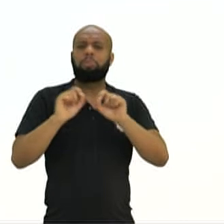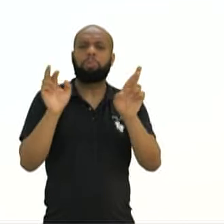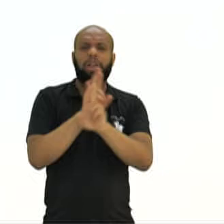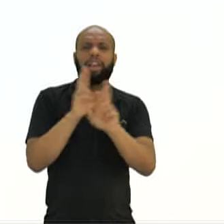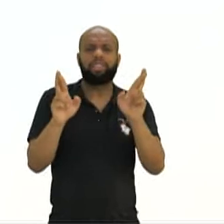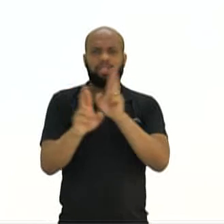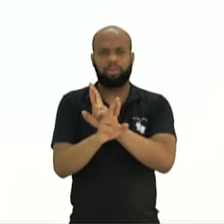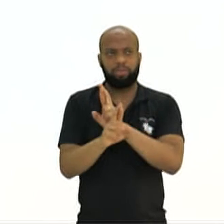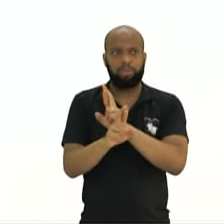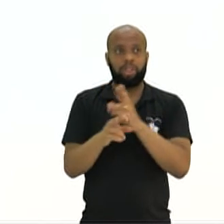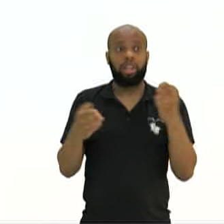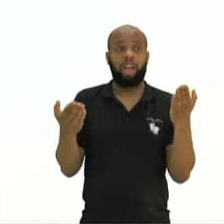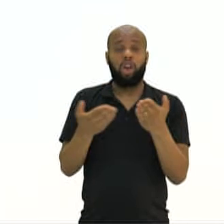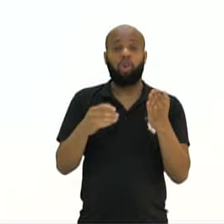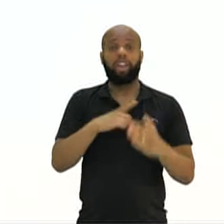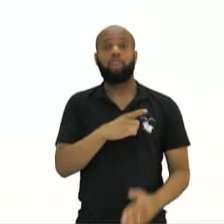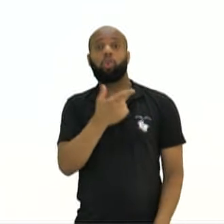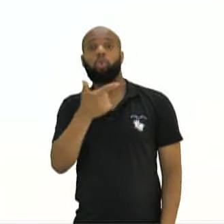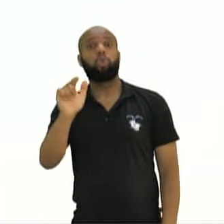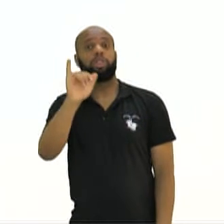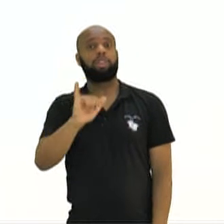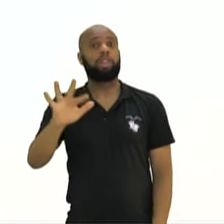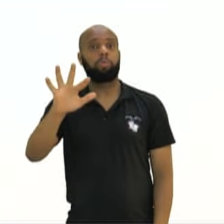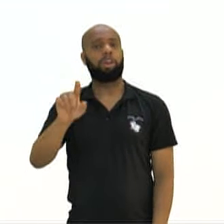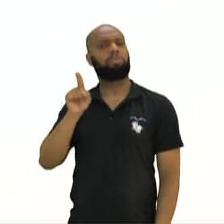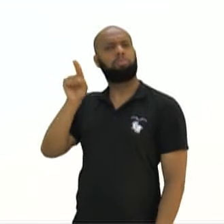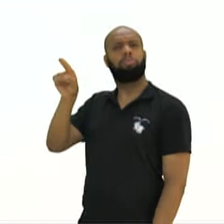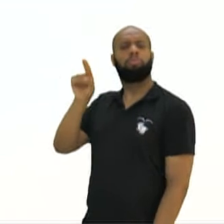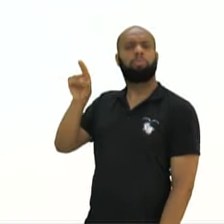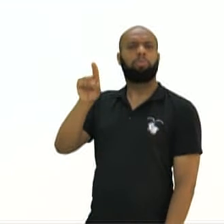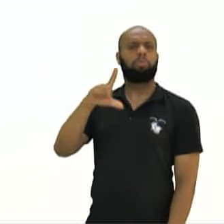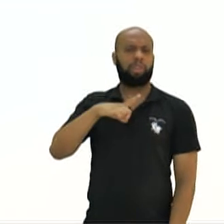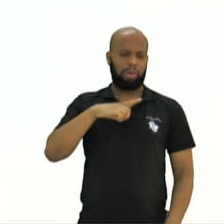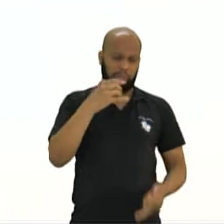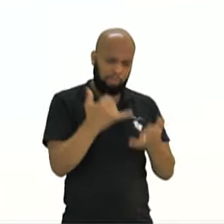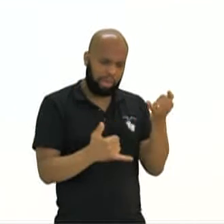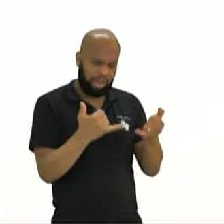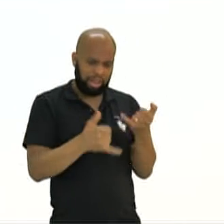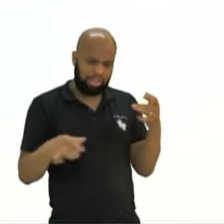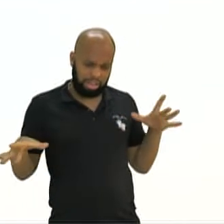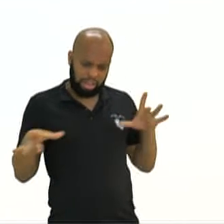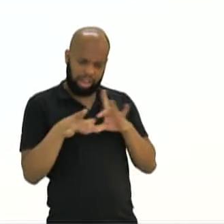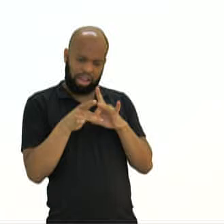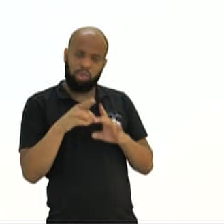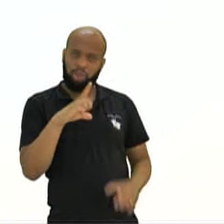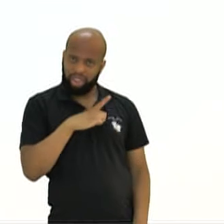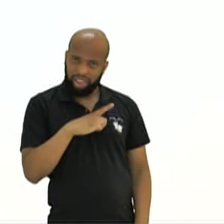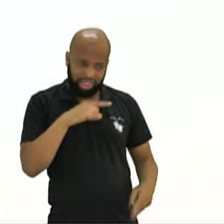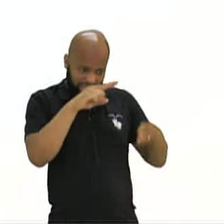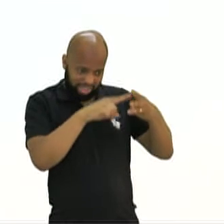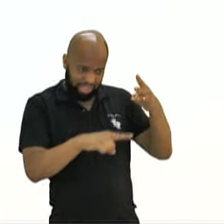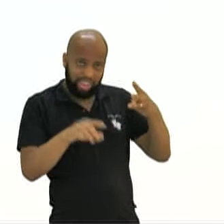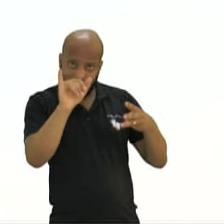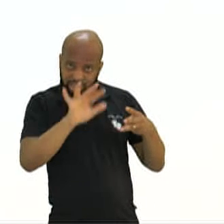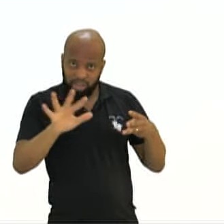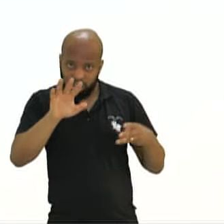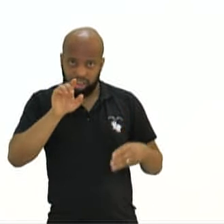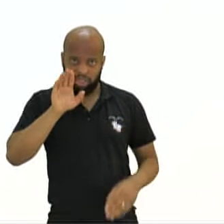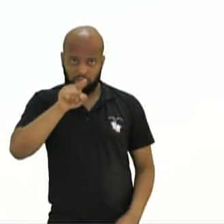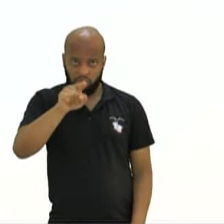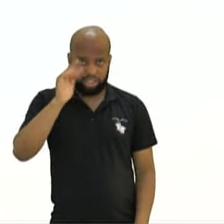E agora com a terceira imagem? Teria algo em comum entre as 3? Você saberia dizer o que